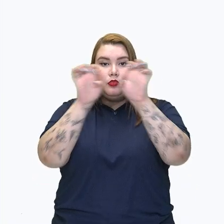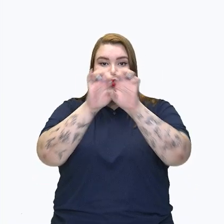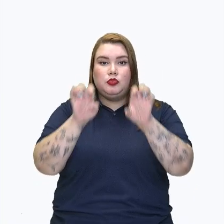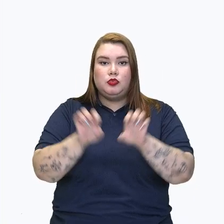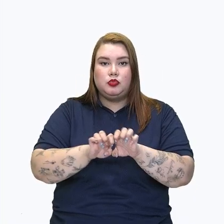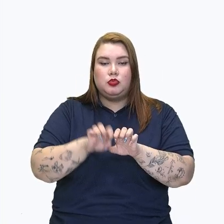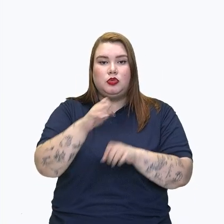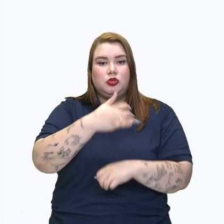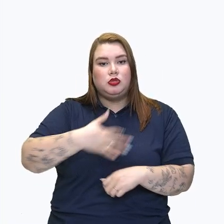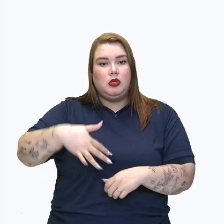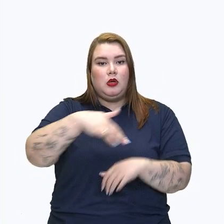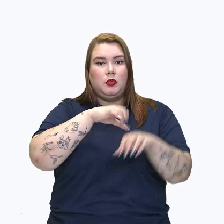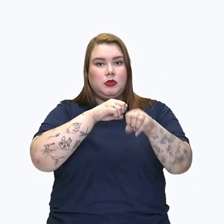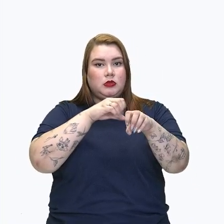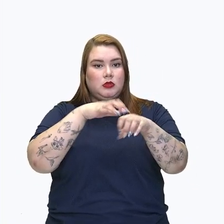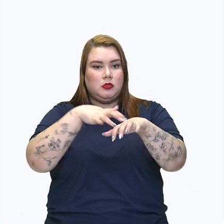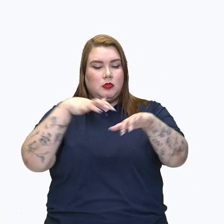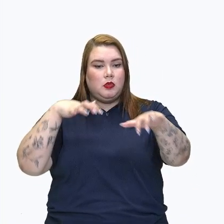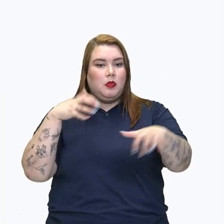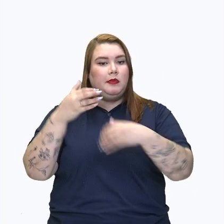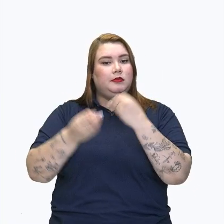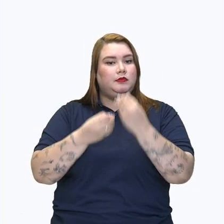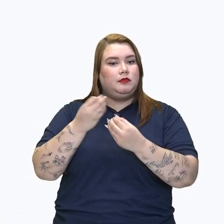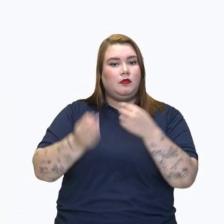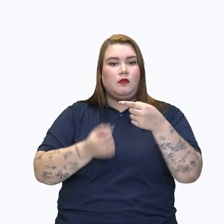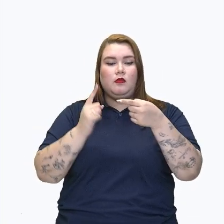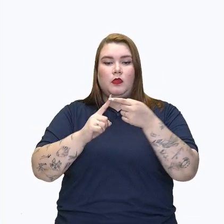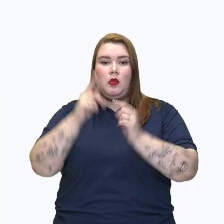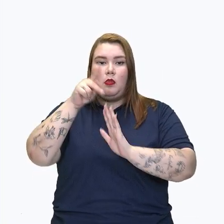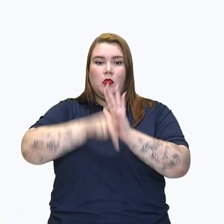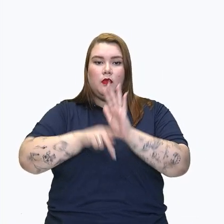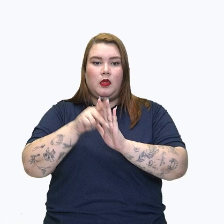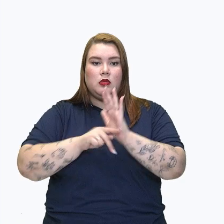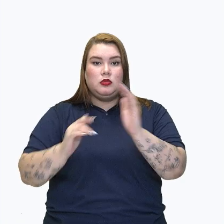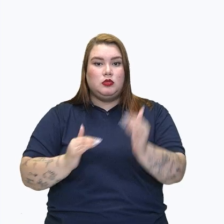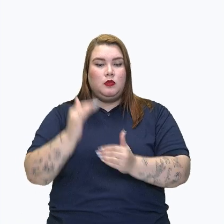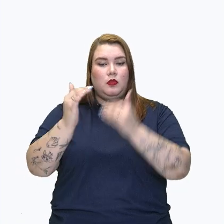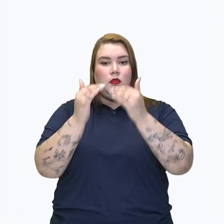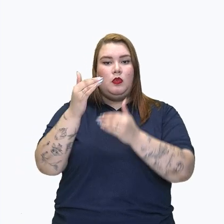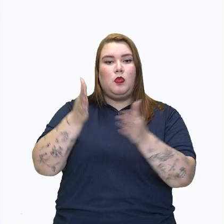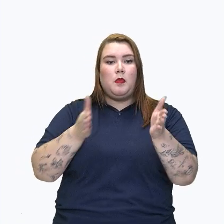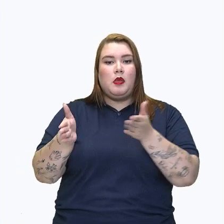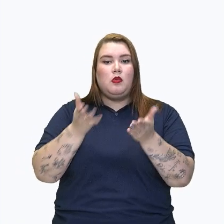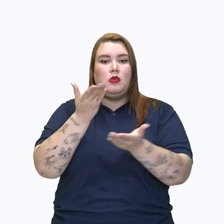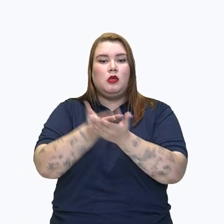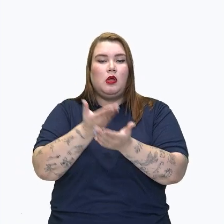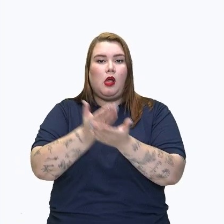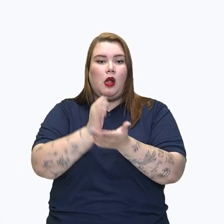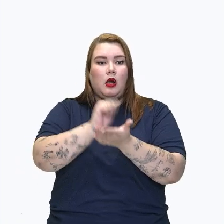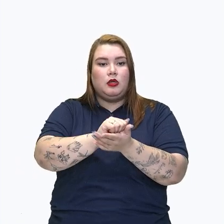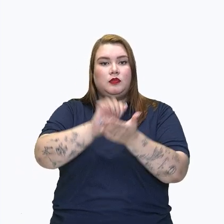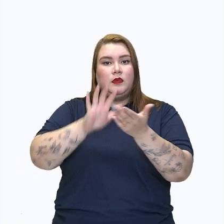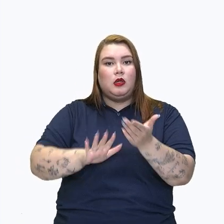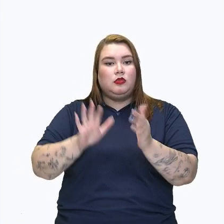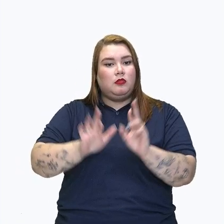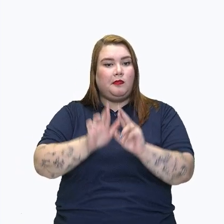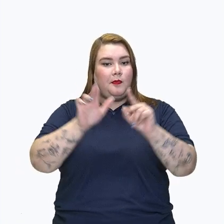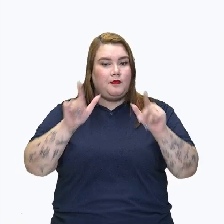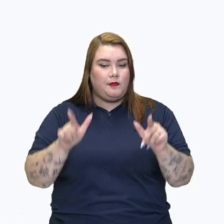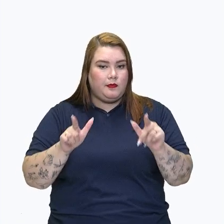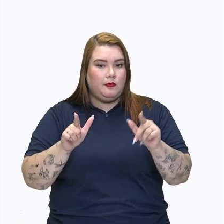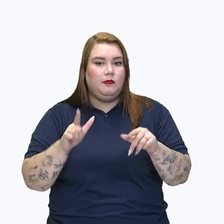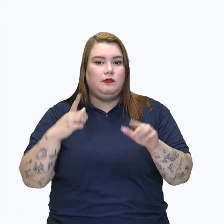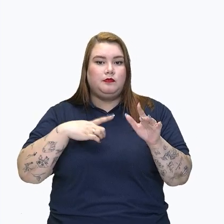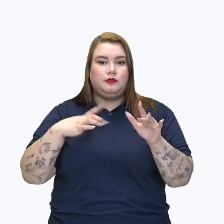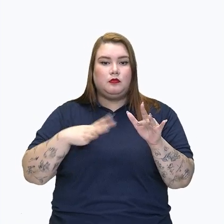no ensino mediado vai ficar da seguinte forma, né? Os projetos serão desenvolvidos no momento da atividade diversificada, tá?